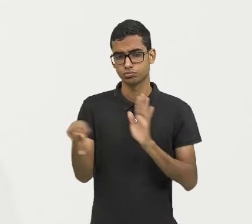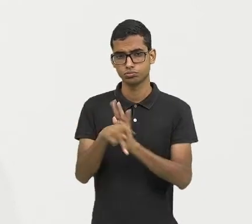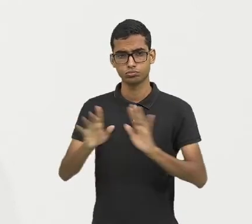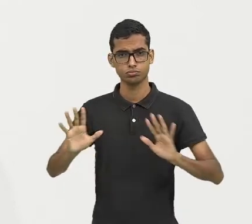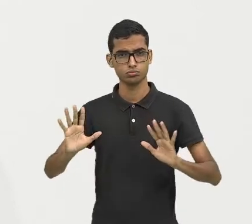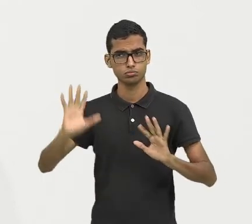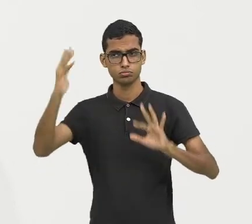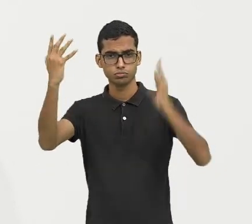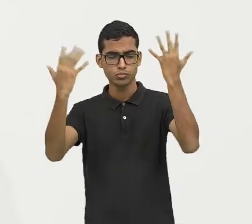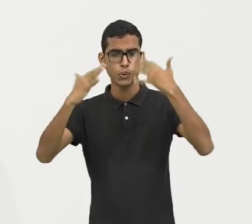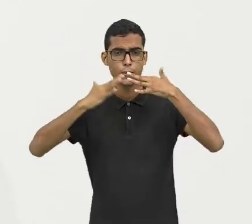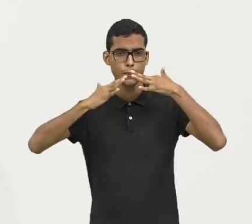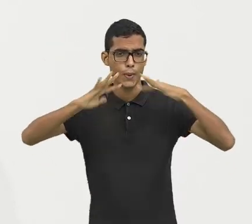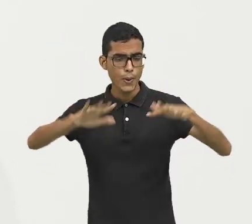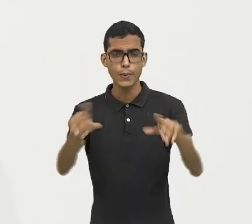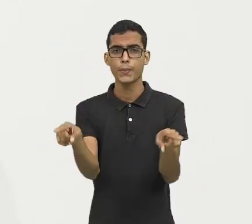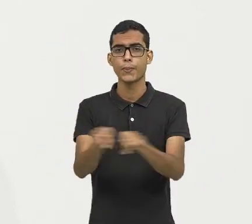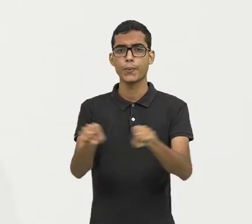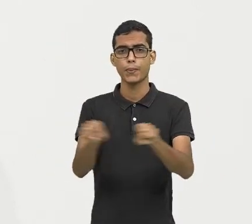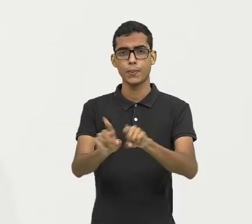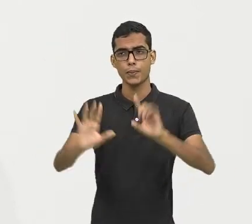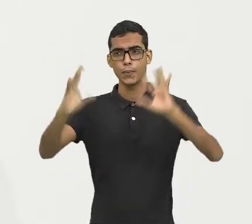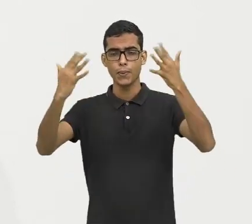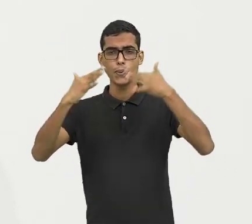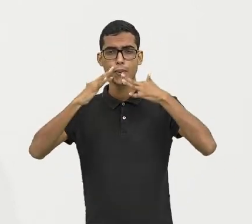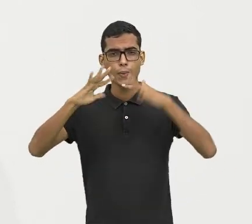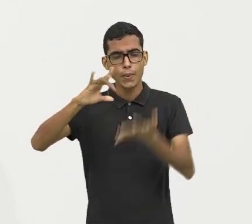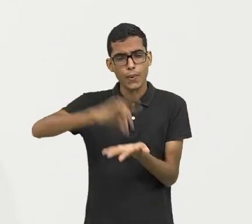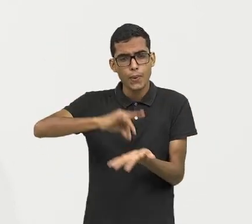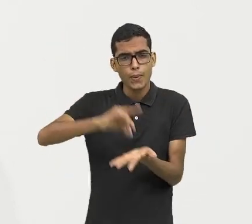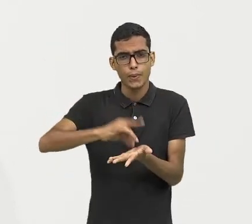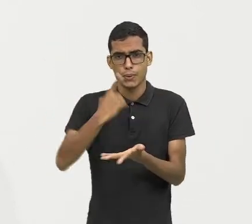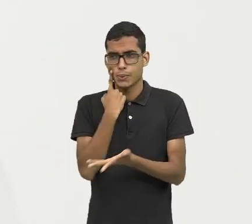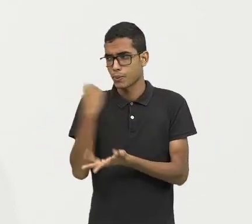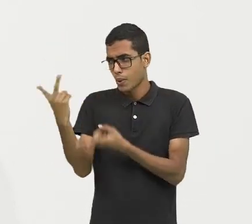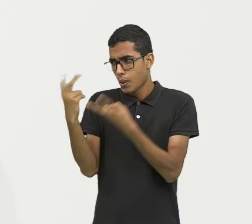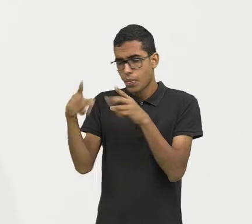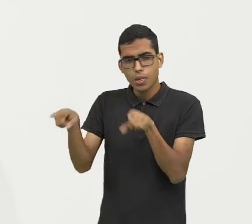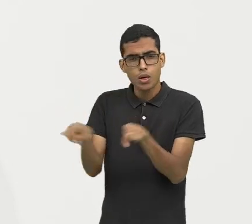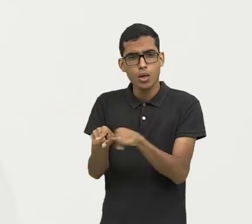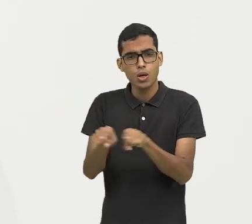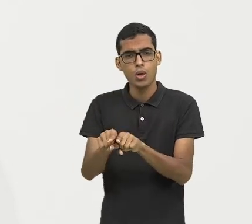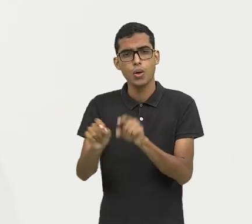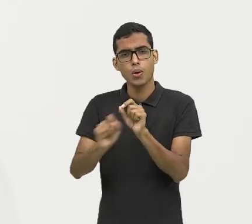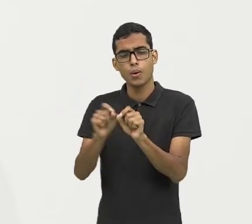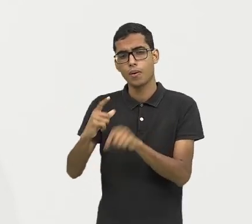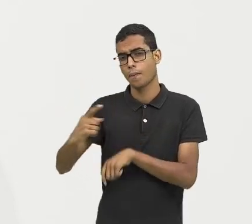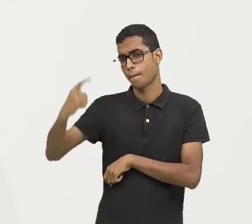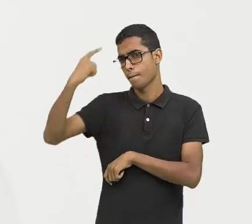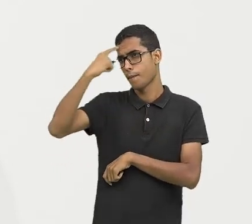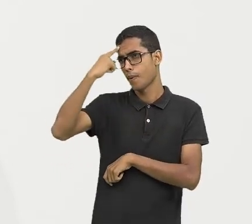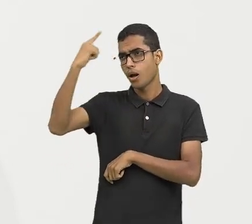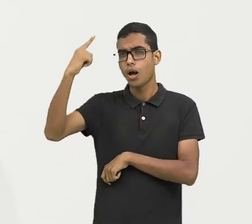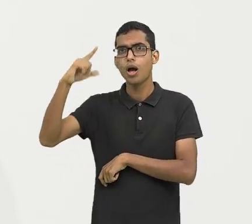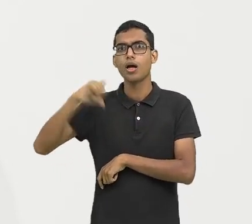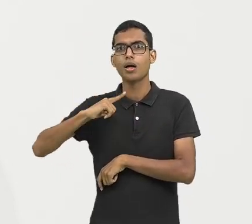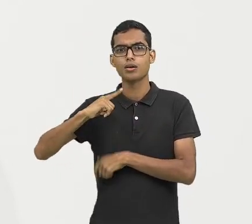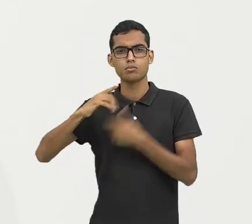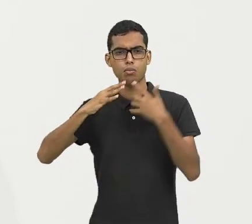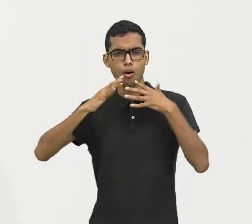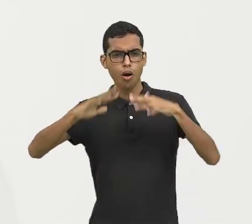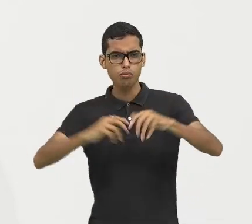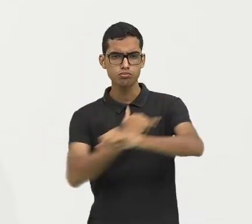fenômeno natural, um fenômeno da natureza. Então, perceba que a gente vai ter aqui a ideia de natureza,